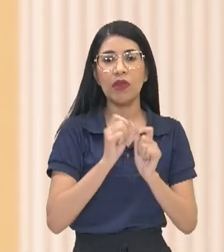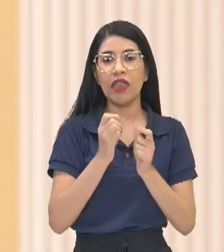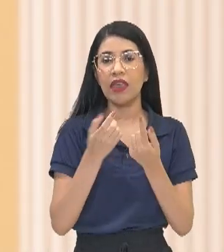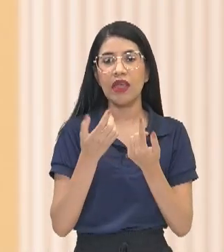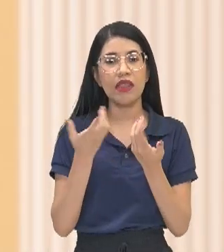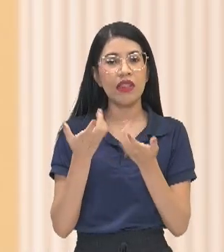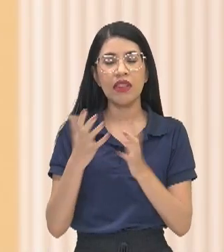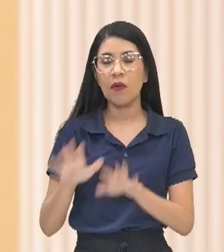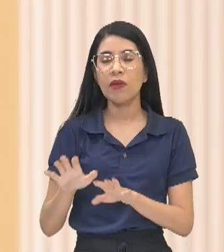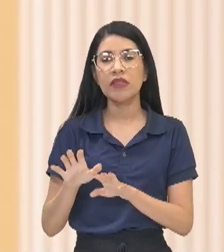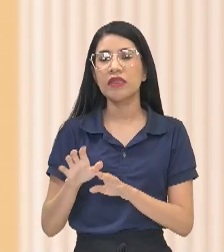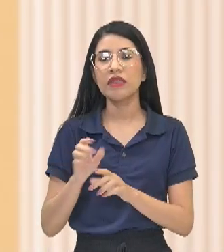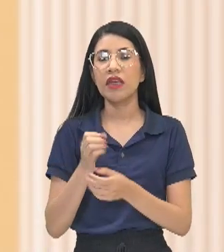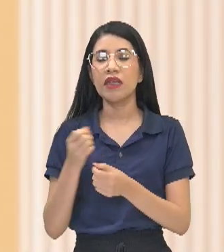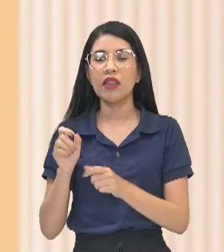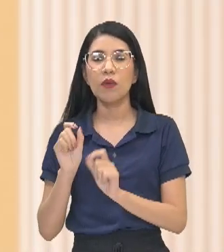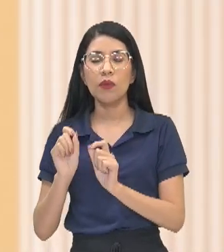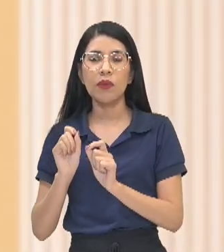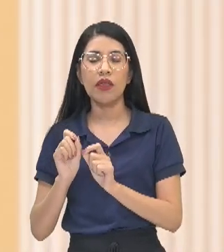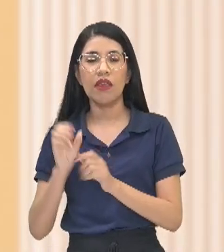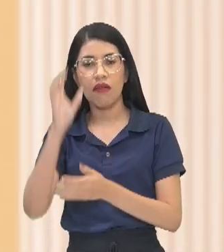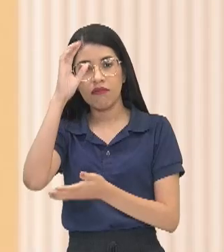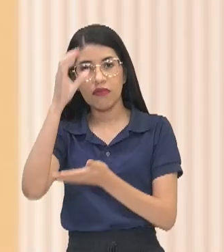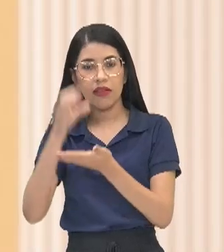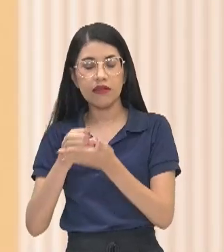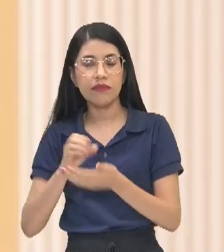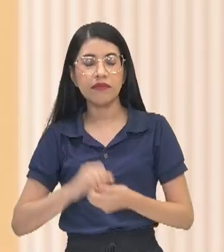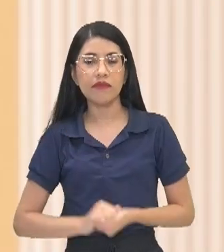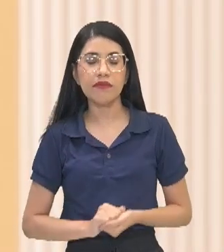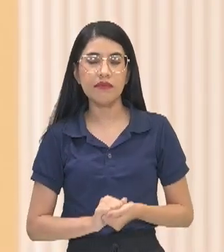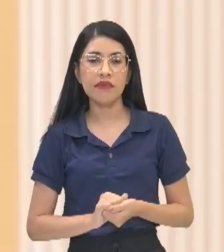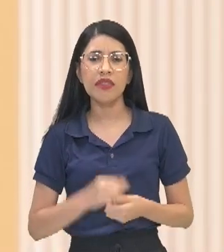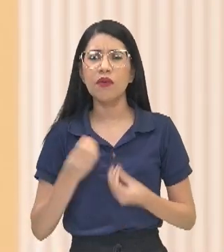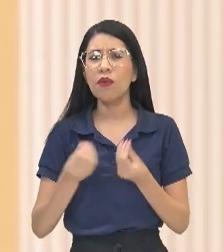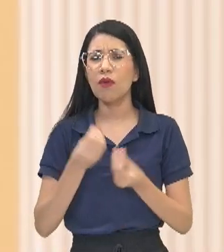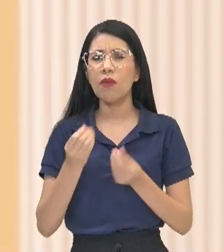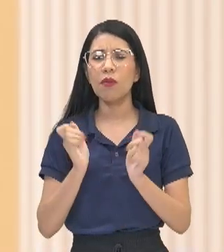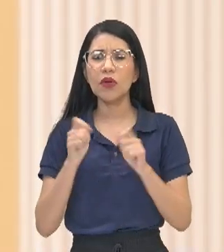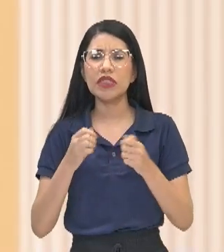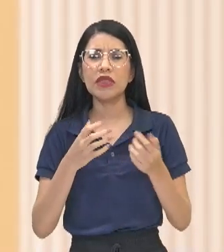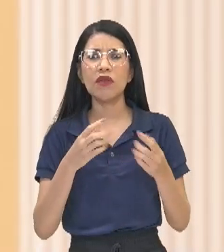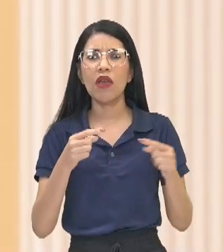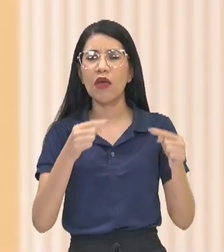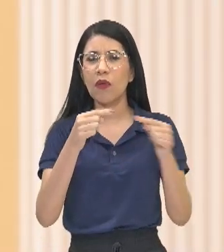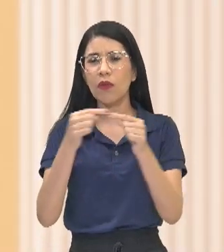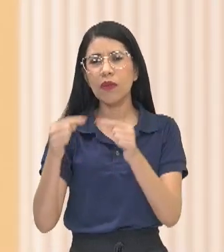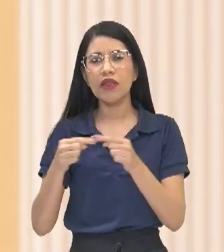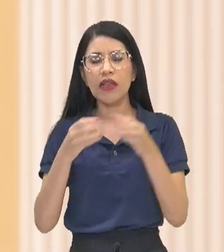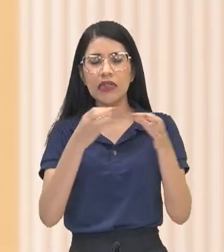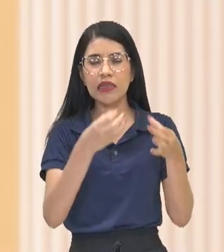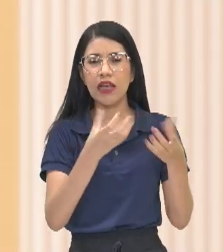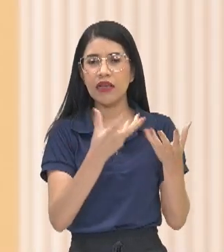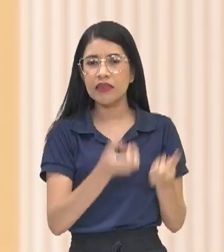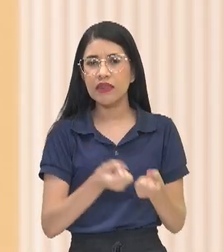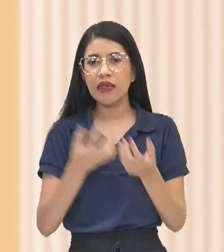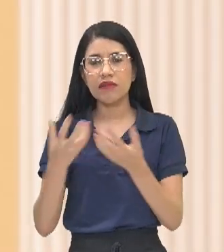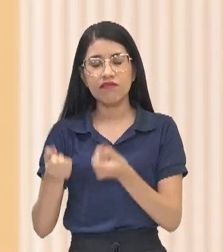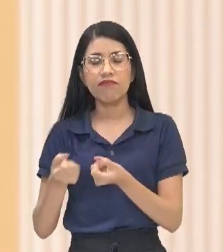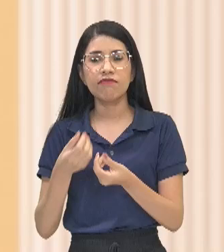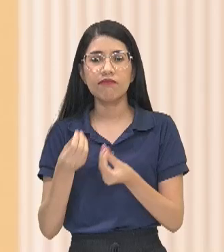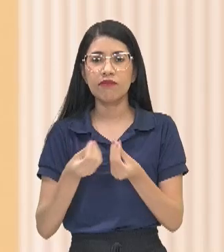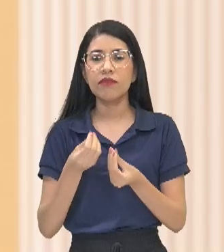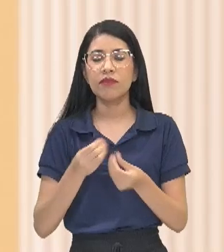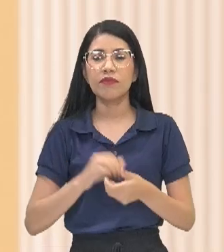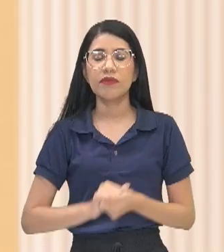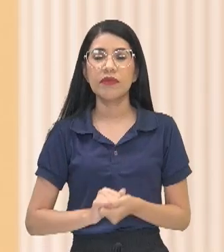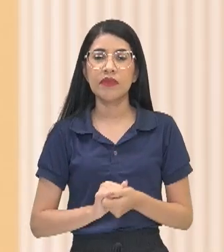Mas como chegar a um consenso? Então, tudo isso vai gerando discussões, né? Então, a